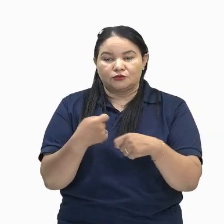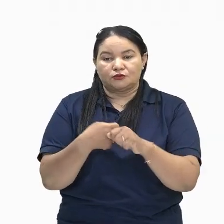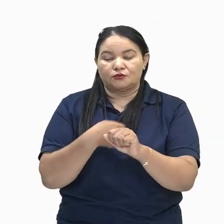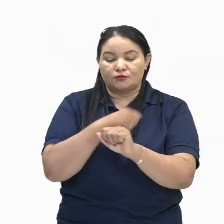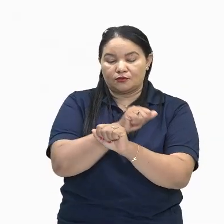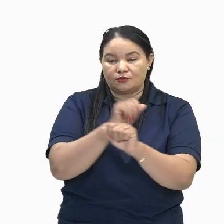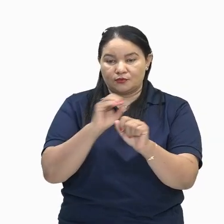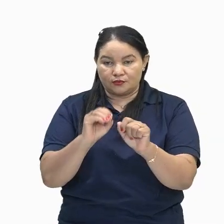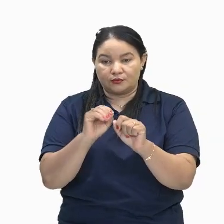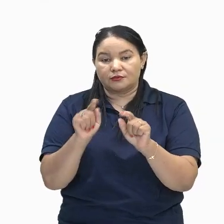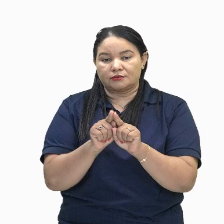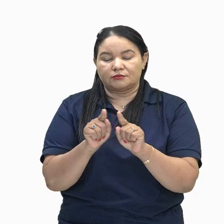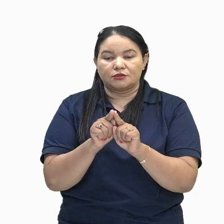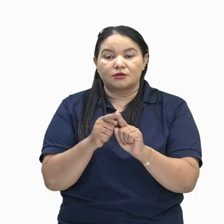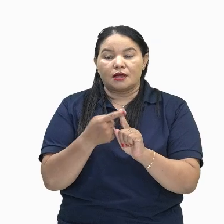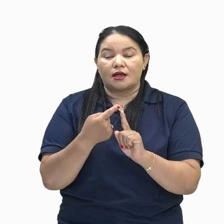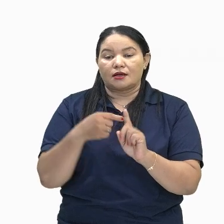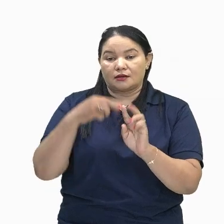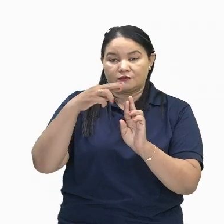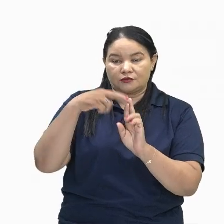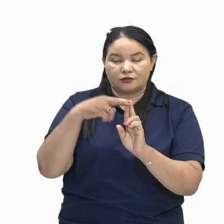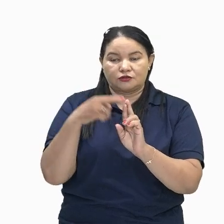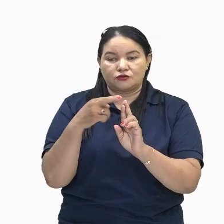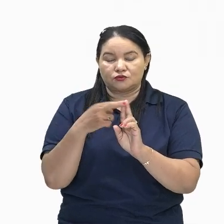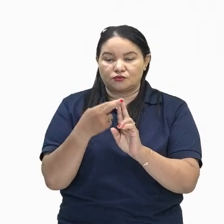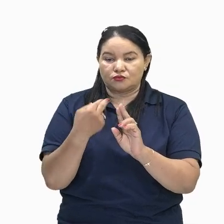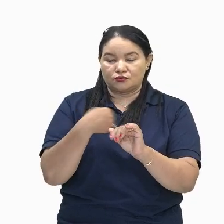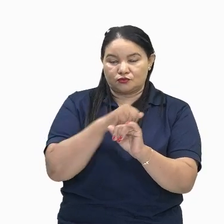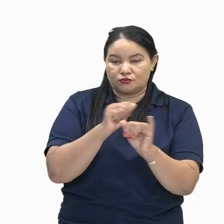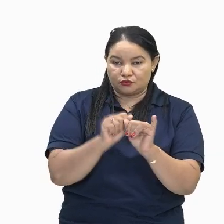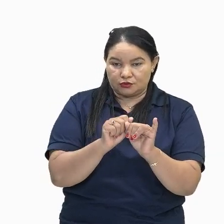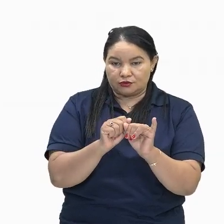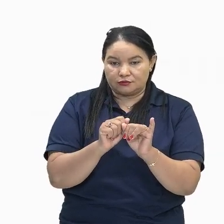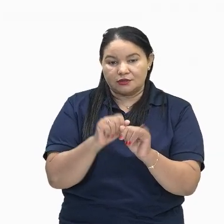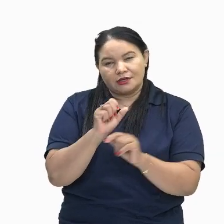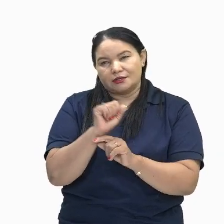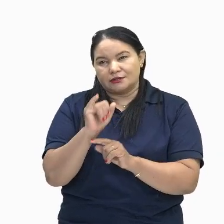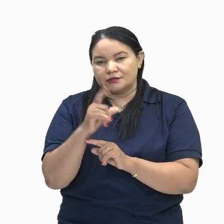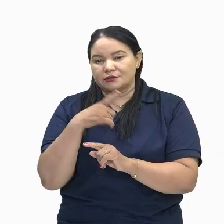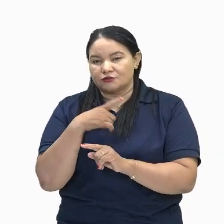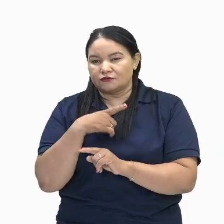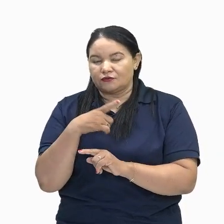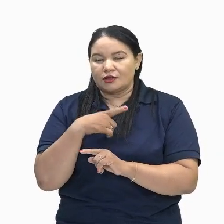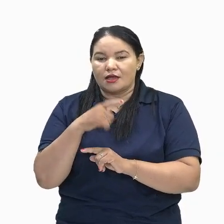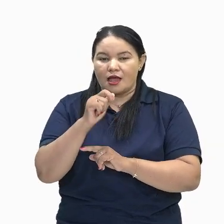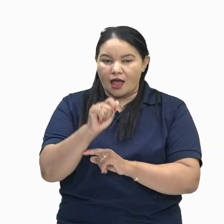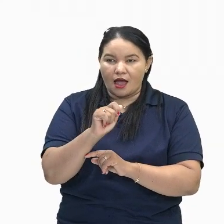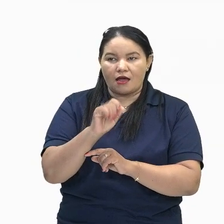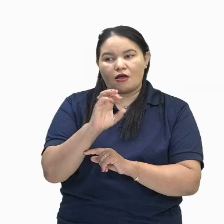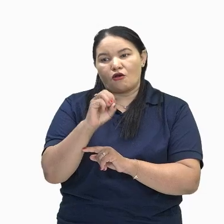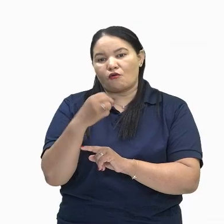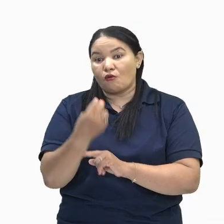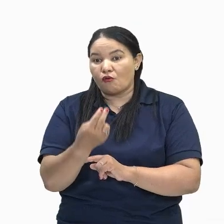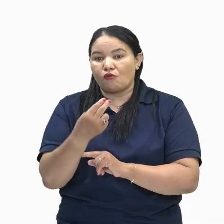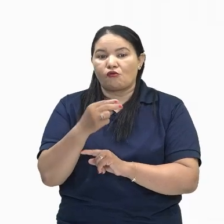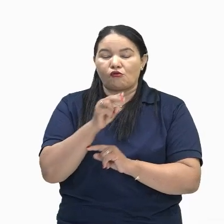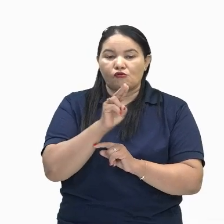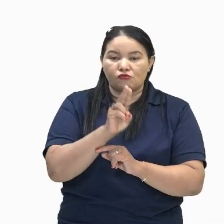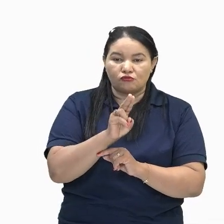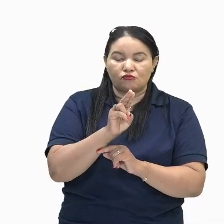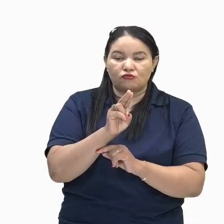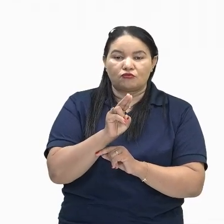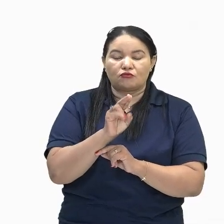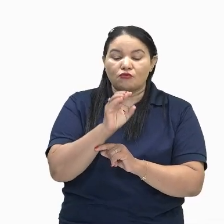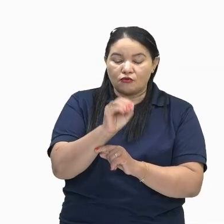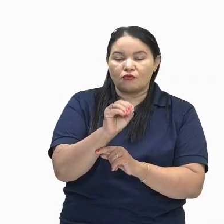sujeito, ok? Então, quando ocorrer isso, aparecer um artigo a, alguma palavra, minha identificação, um pronome também poderia